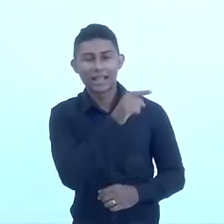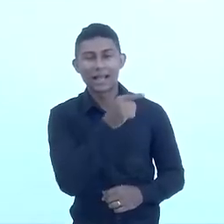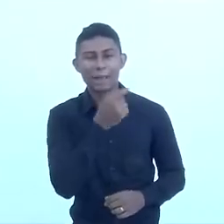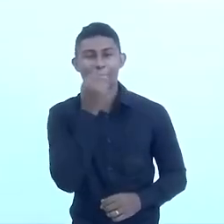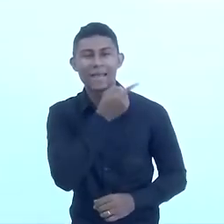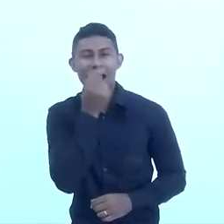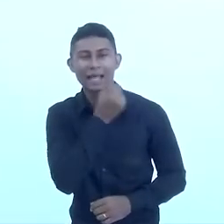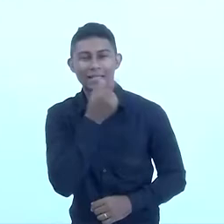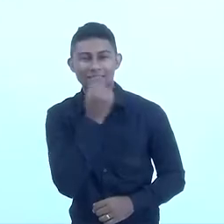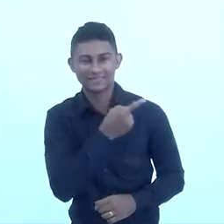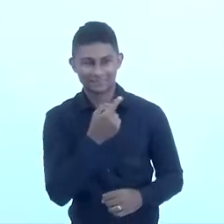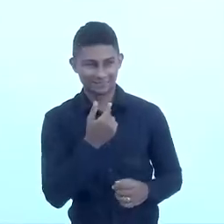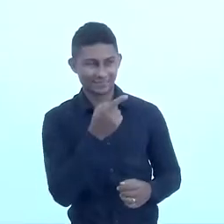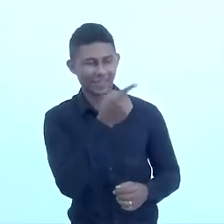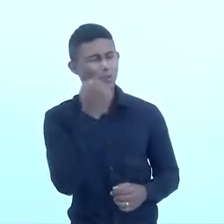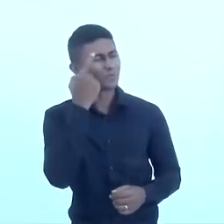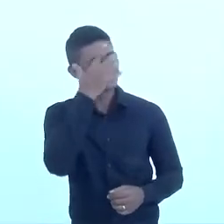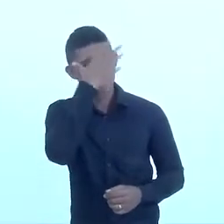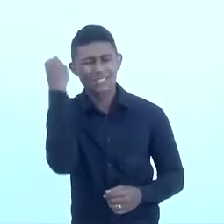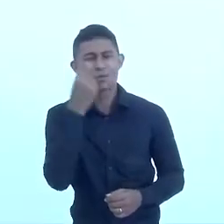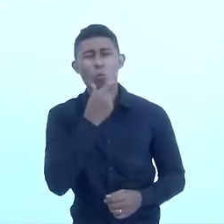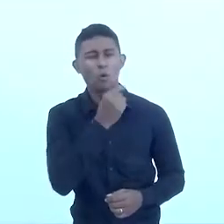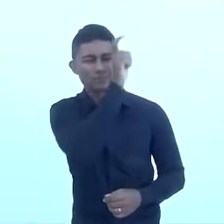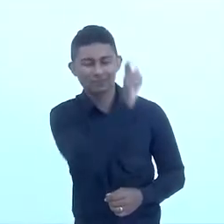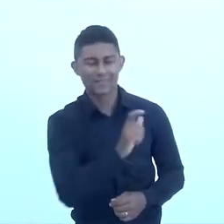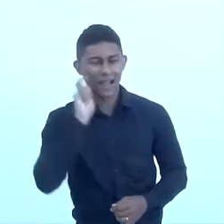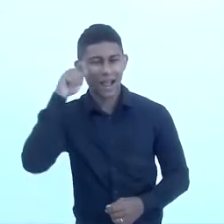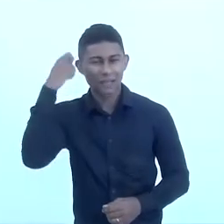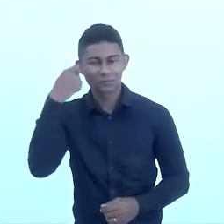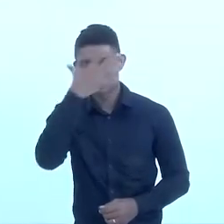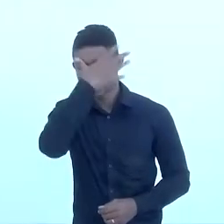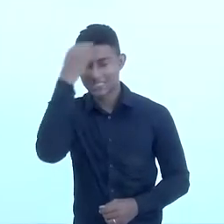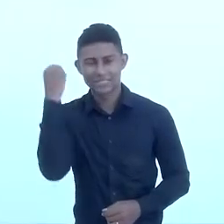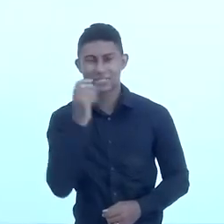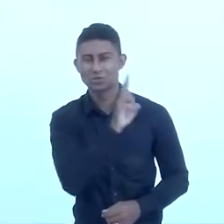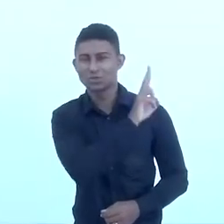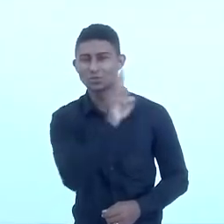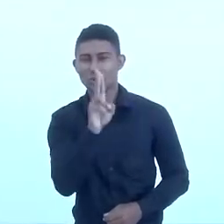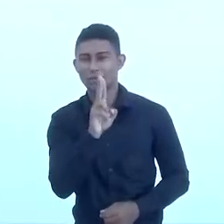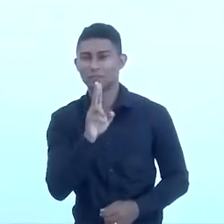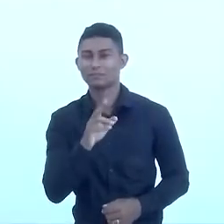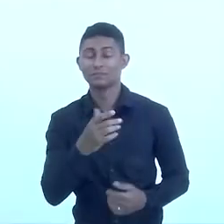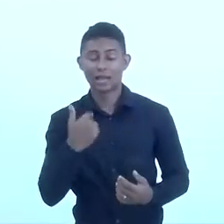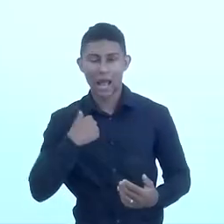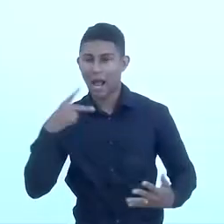E tinha na época um quadro de humor, não me lembro como era o nome do ator, eu precisava até me lembrar desse nome.